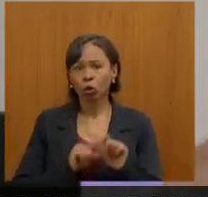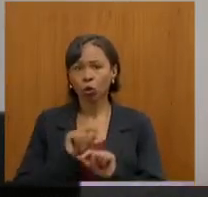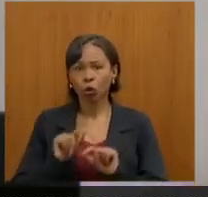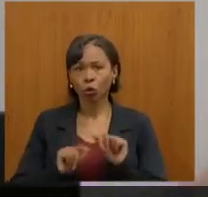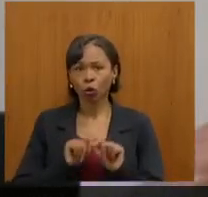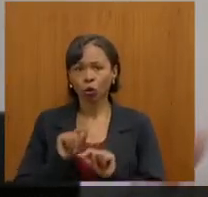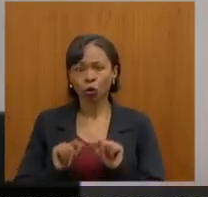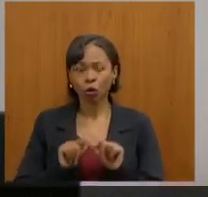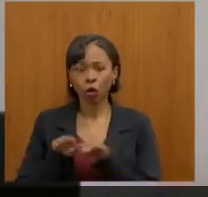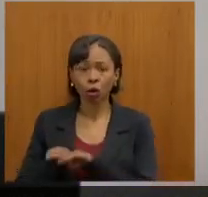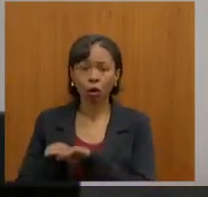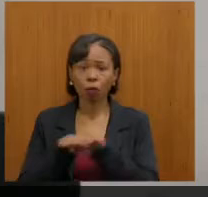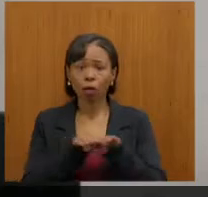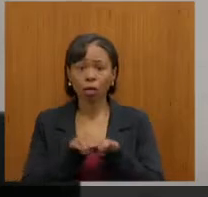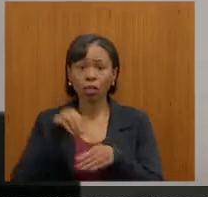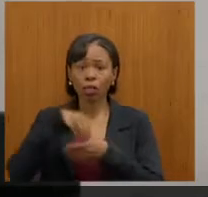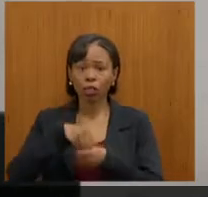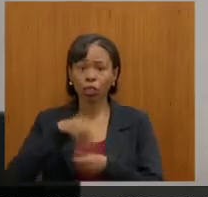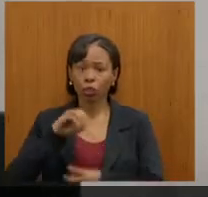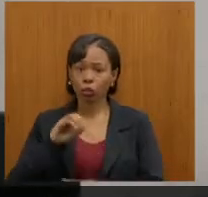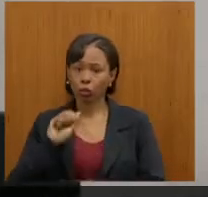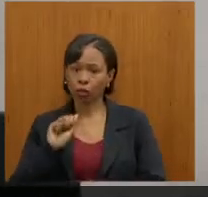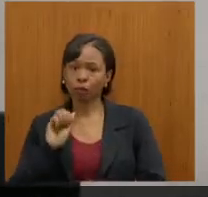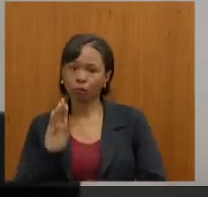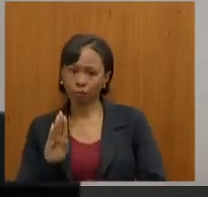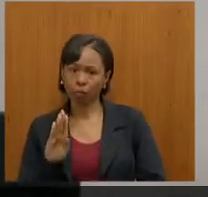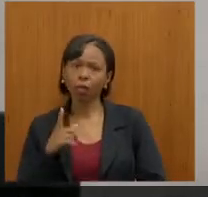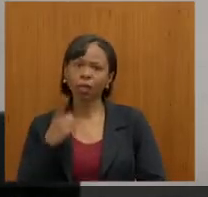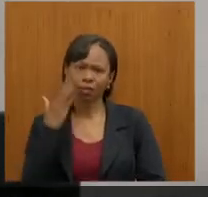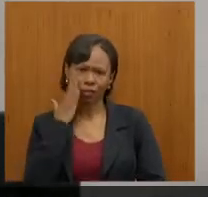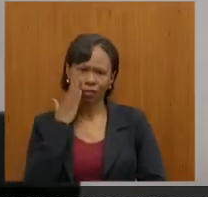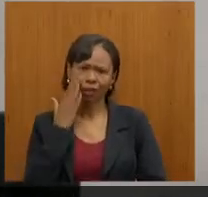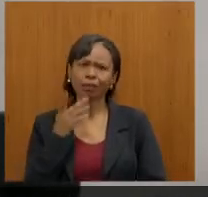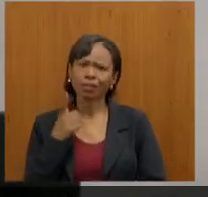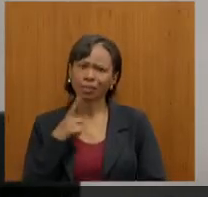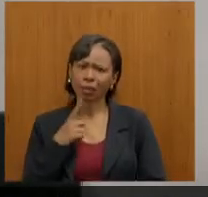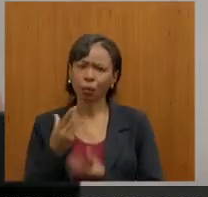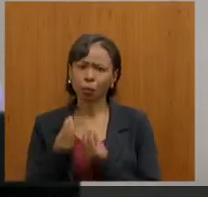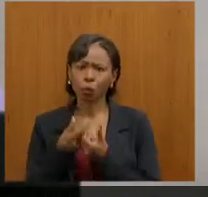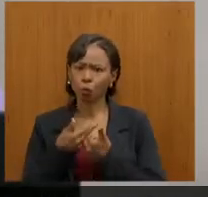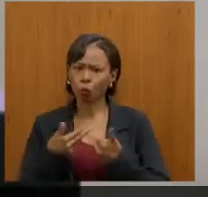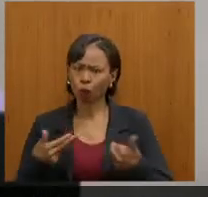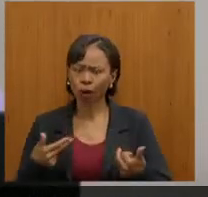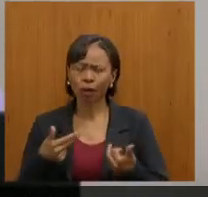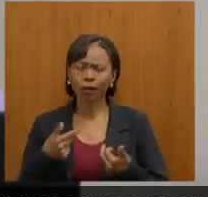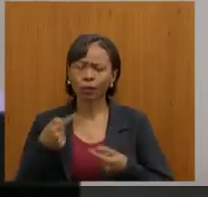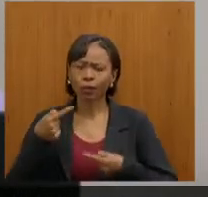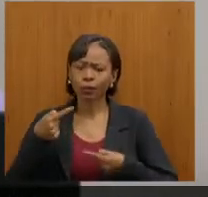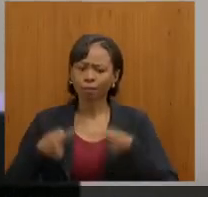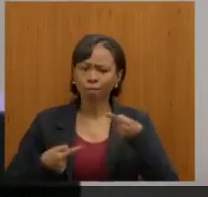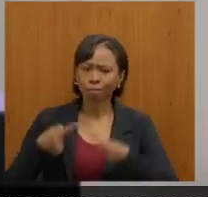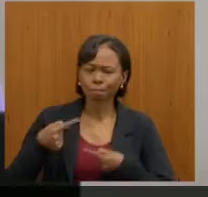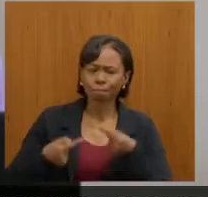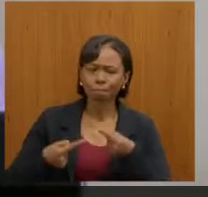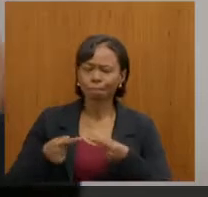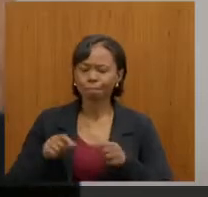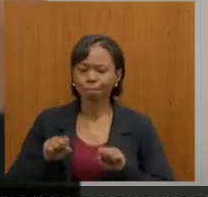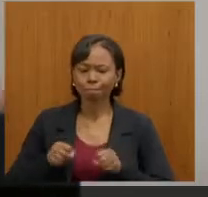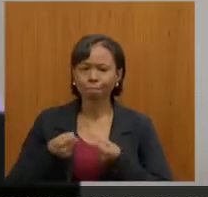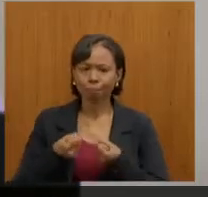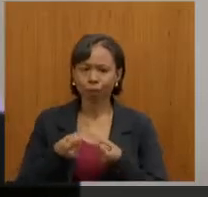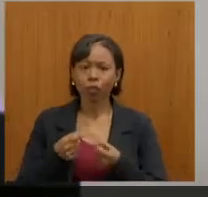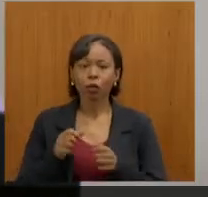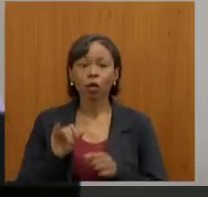né dentro da OAB a gente sabe que são muitas lutas mas a doutora Isabel ela já